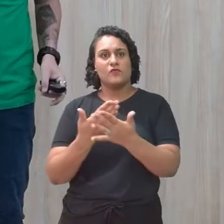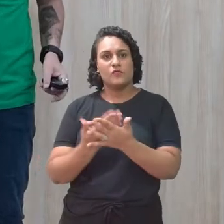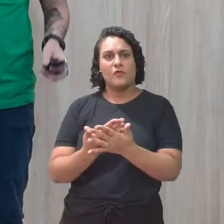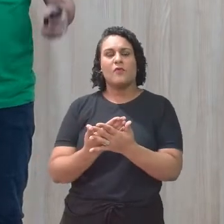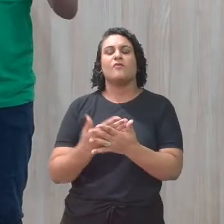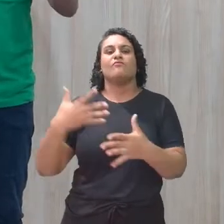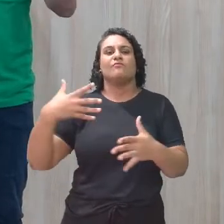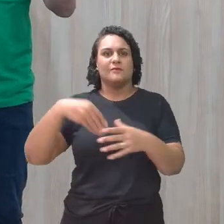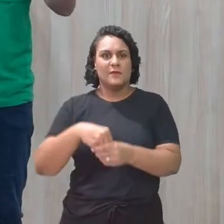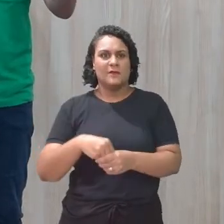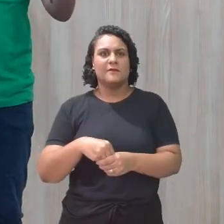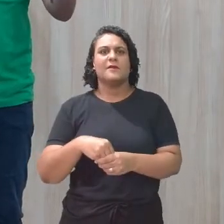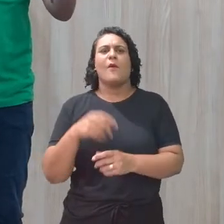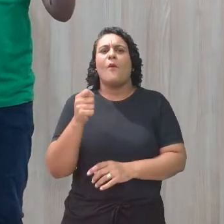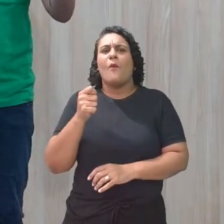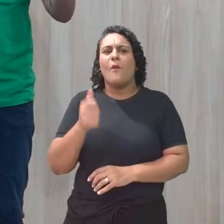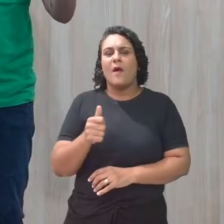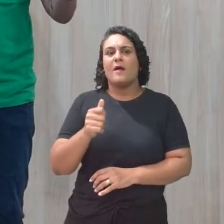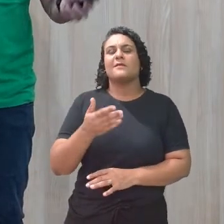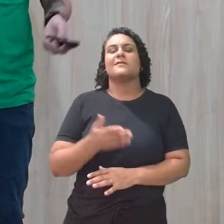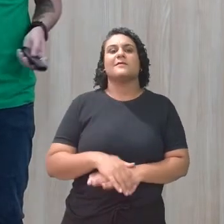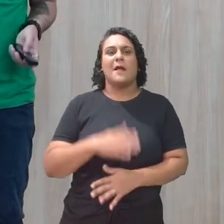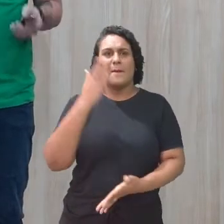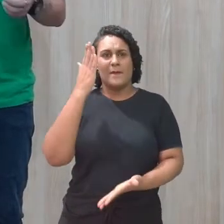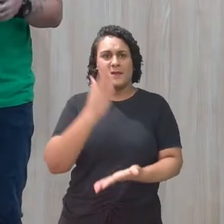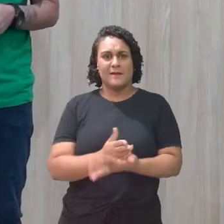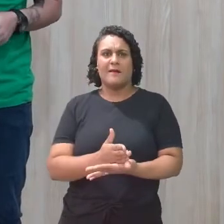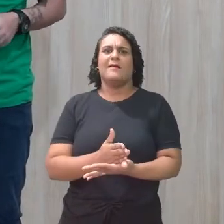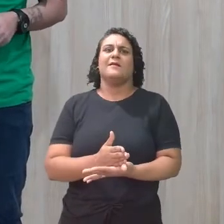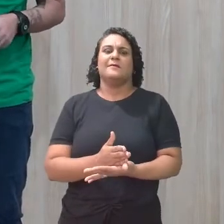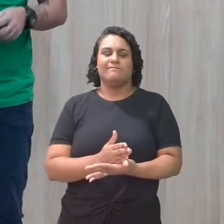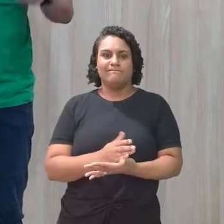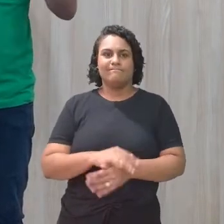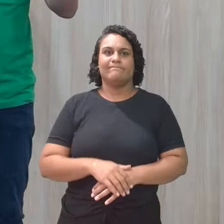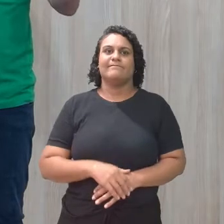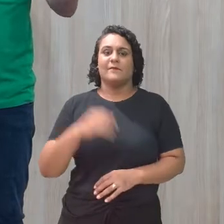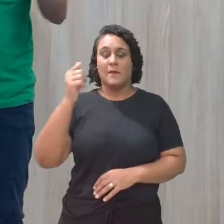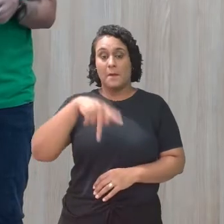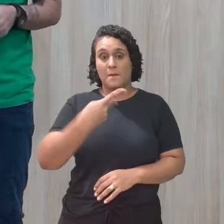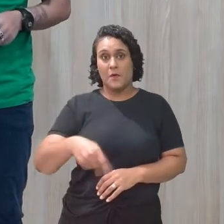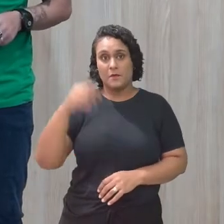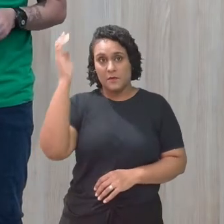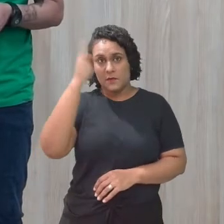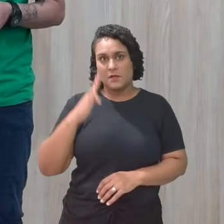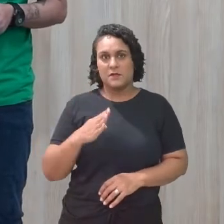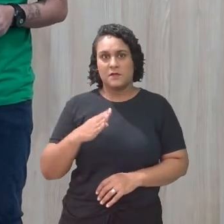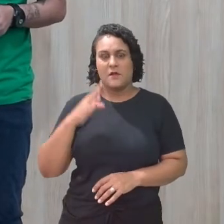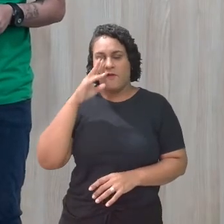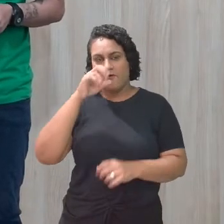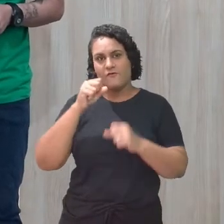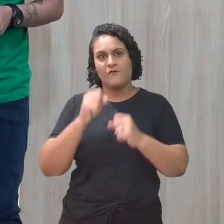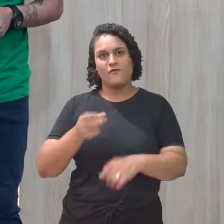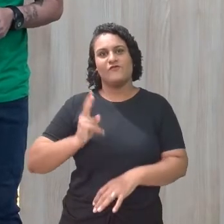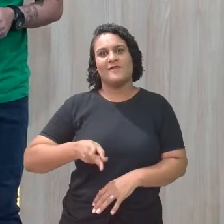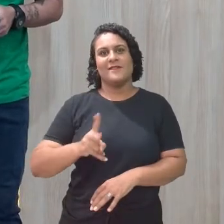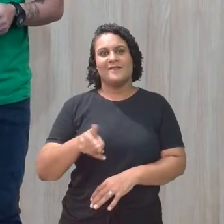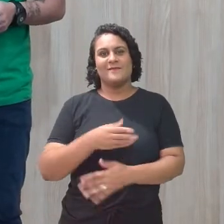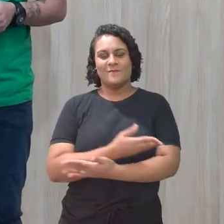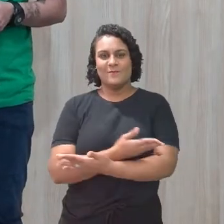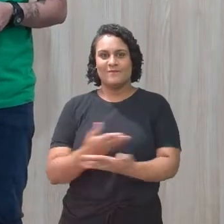universidades, é quase a metade dos lares brasileiros sustentados por mulheres, então força para vocês sempre, tá